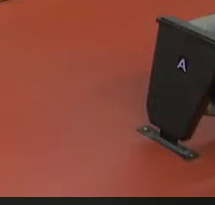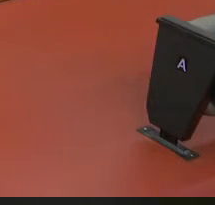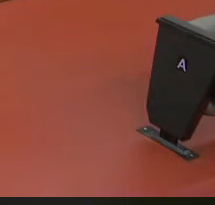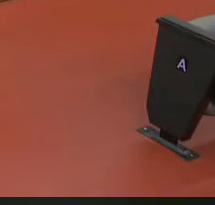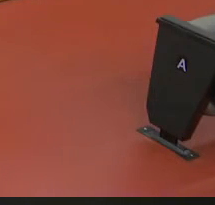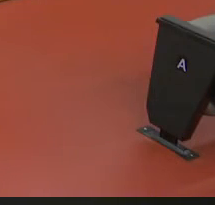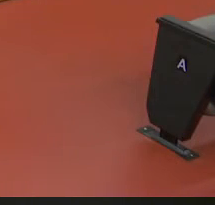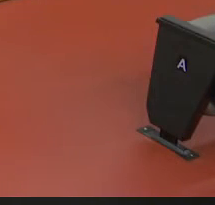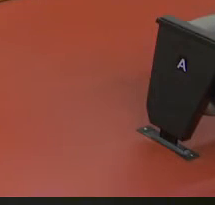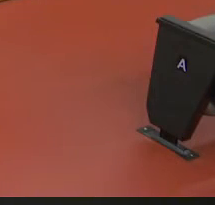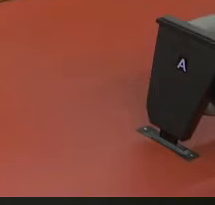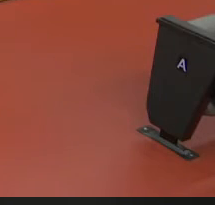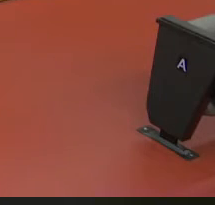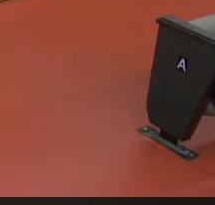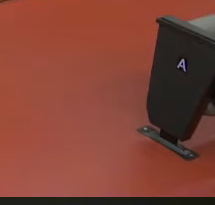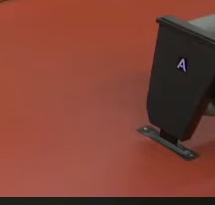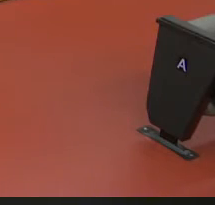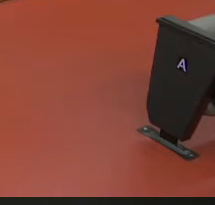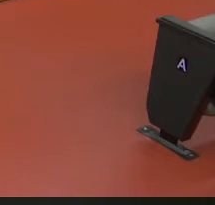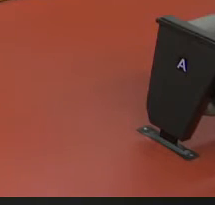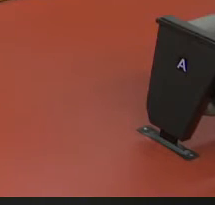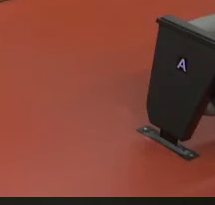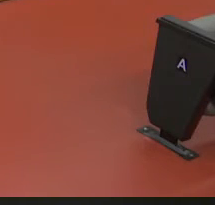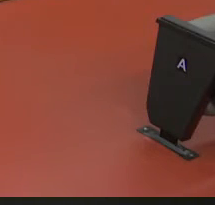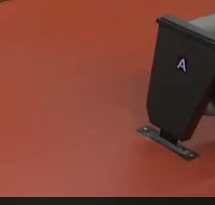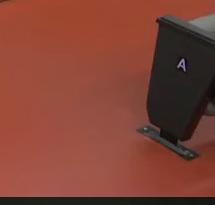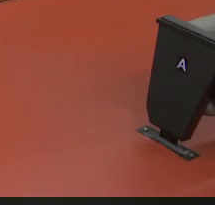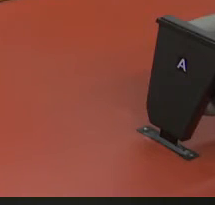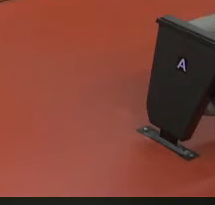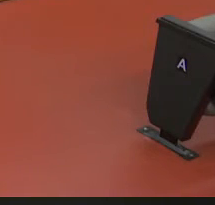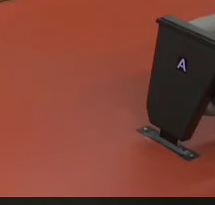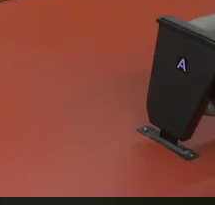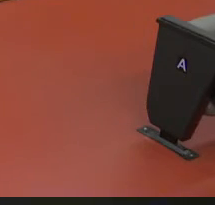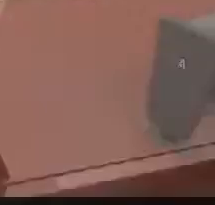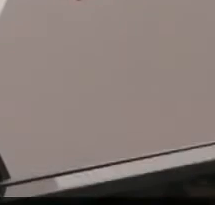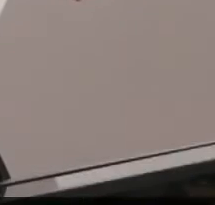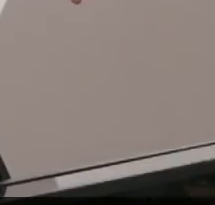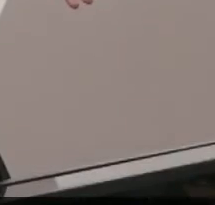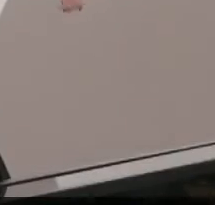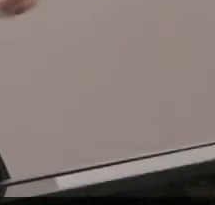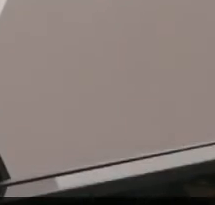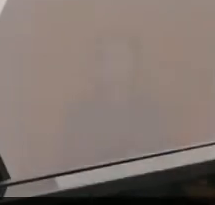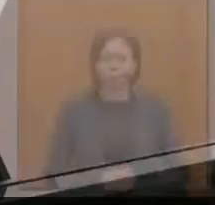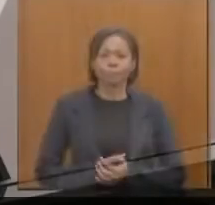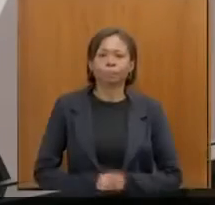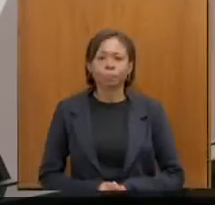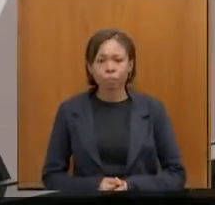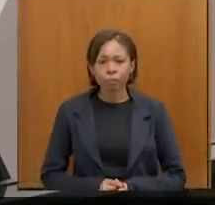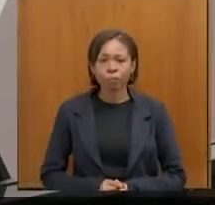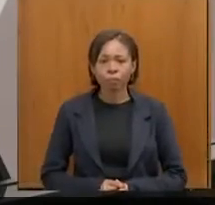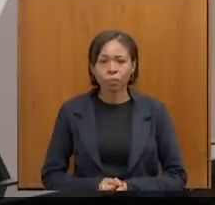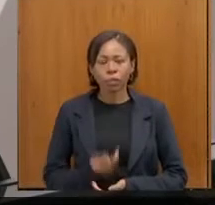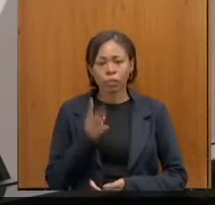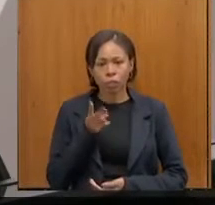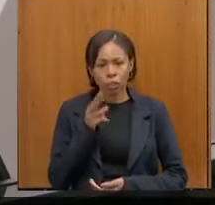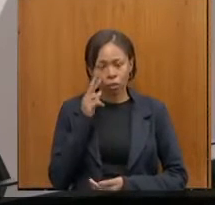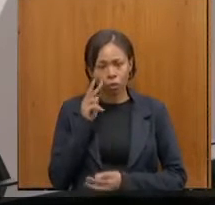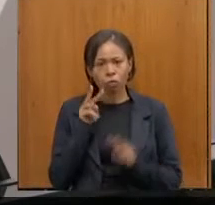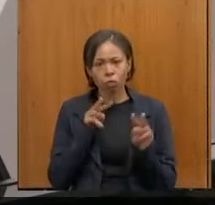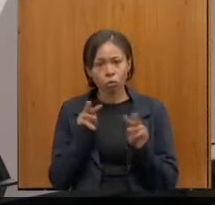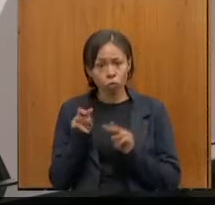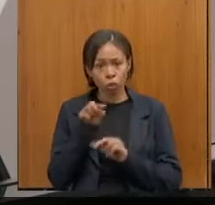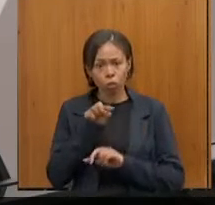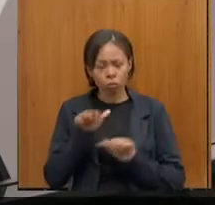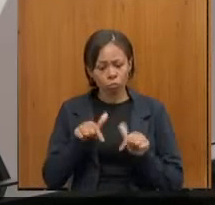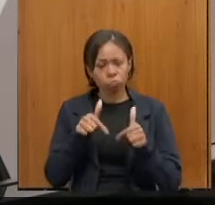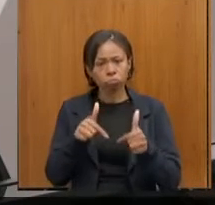elogios a sua atuação Que acompanho já desde antes se tornar secretário e vejo como que é só uma posição conquistada com